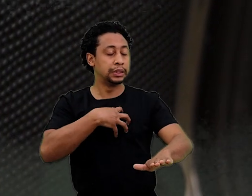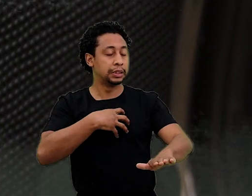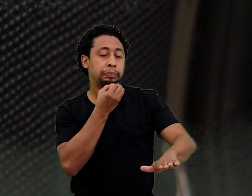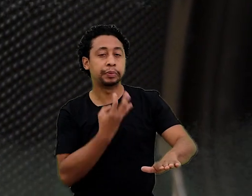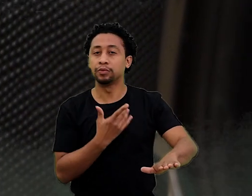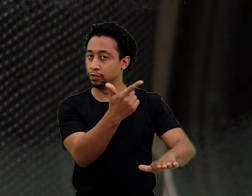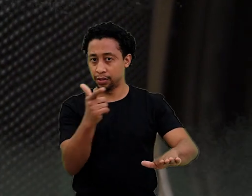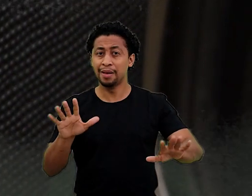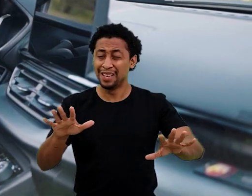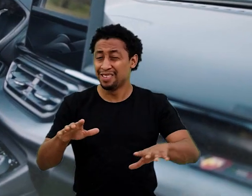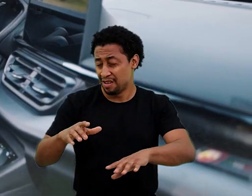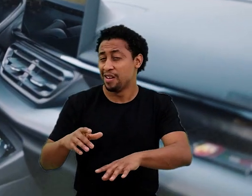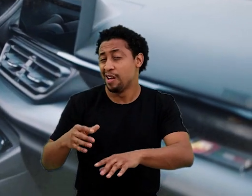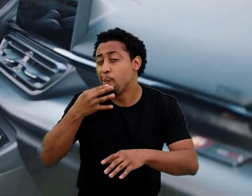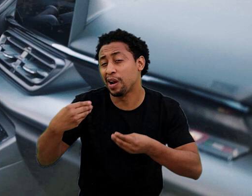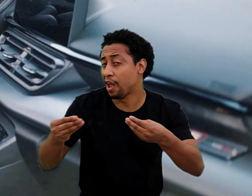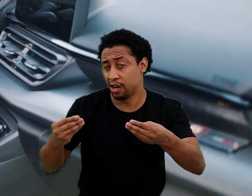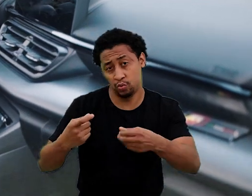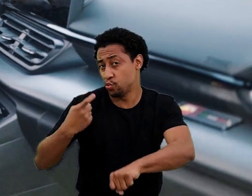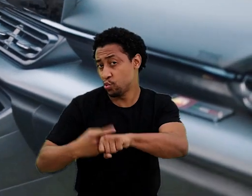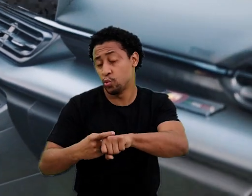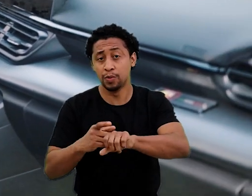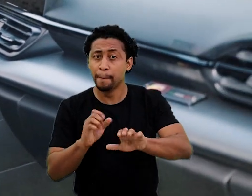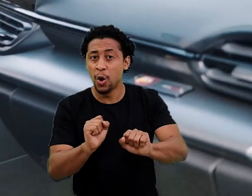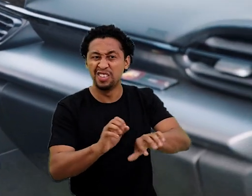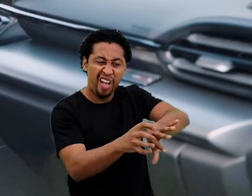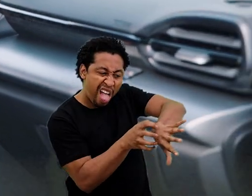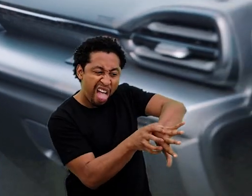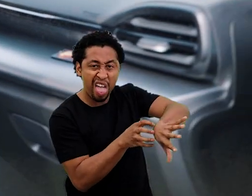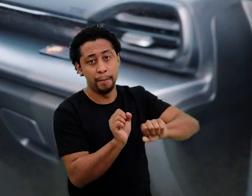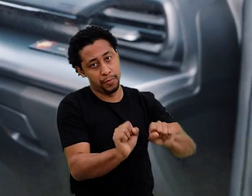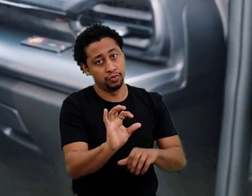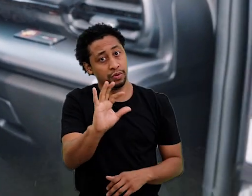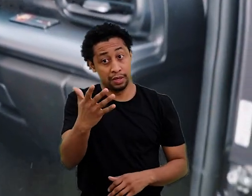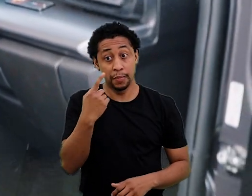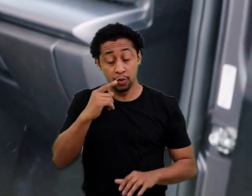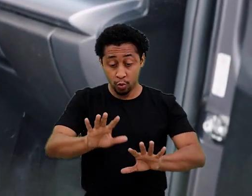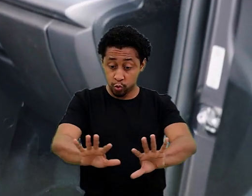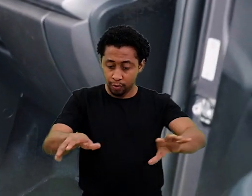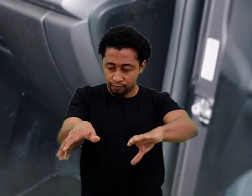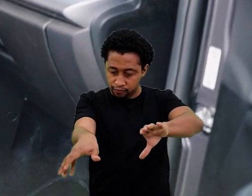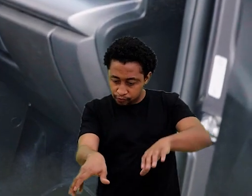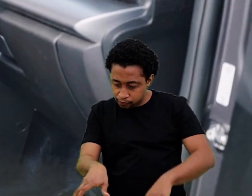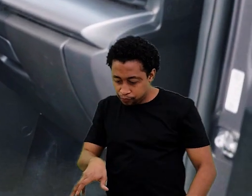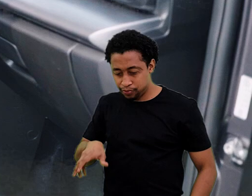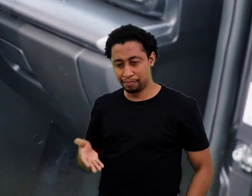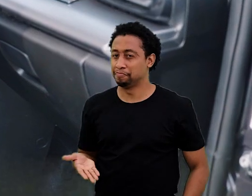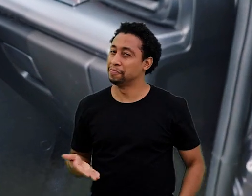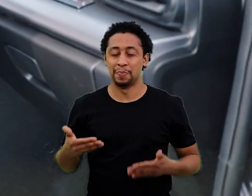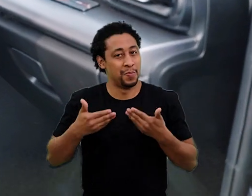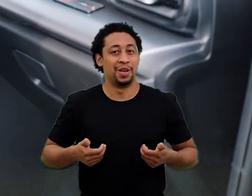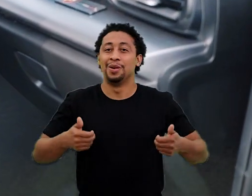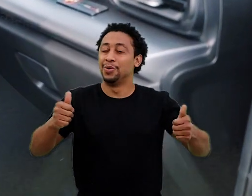que risca um pouquinho fácil, especialmente nessa porção inferior. É verdade que esse elemento de design aqui do console deu uma bela